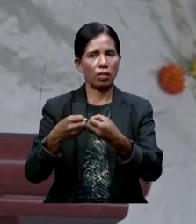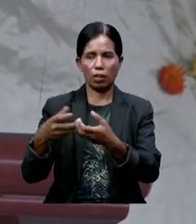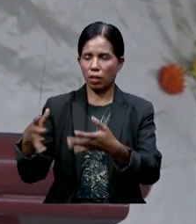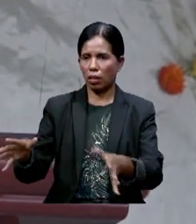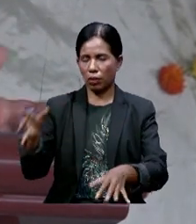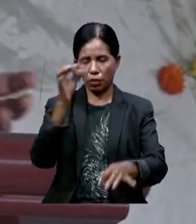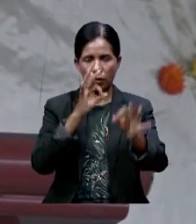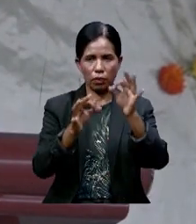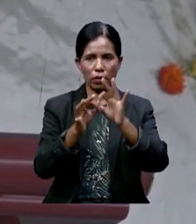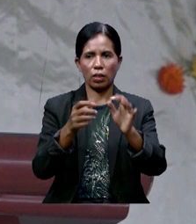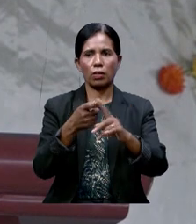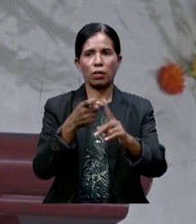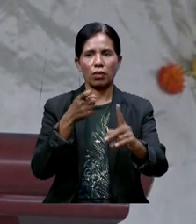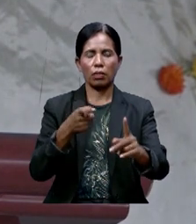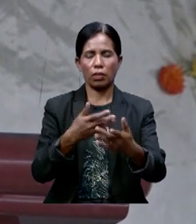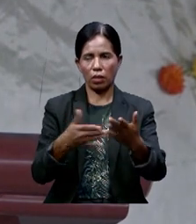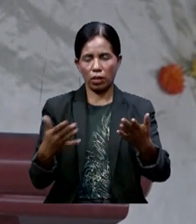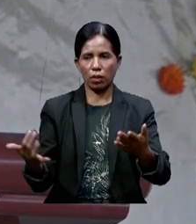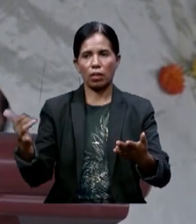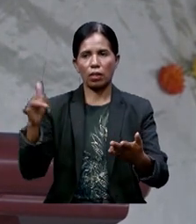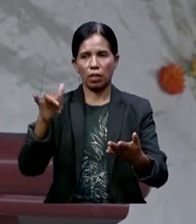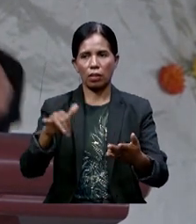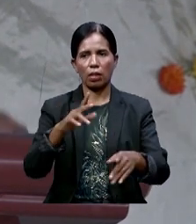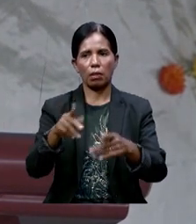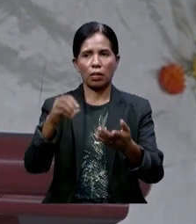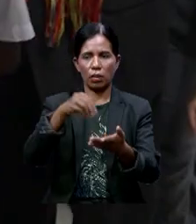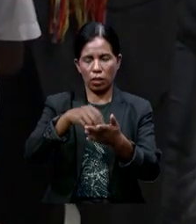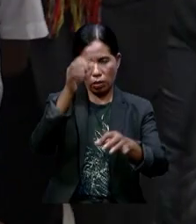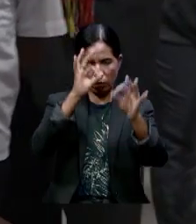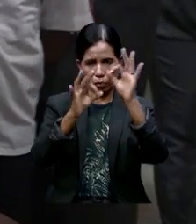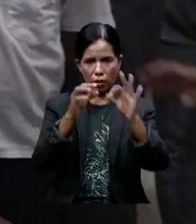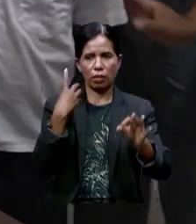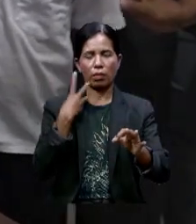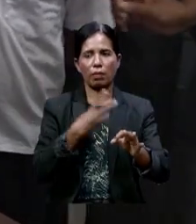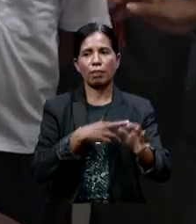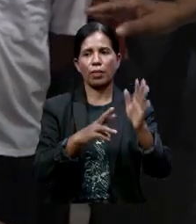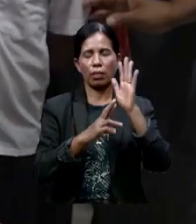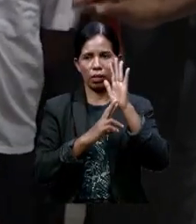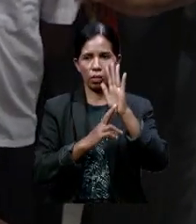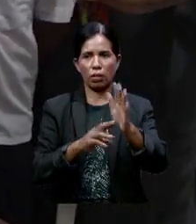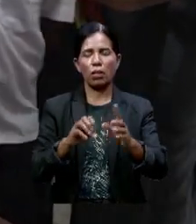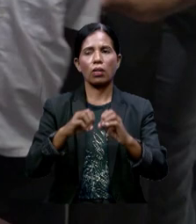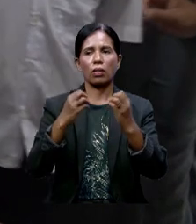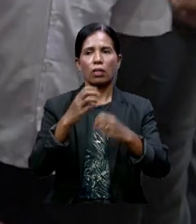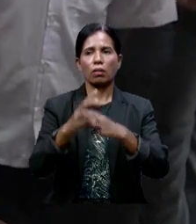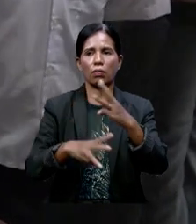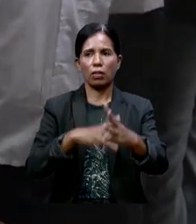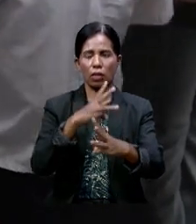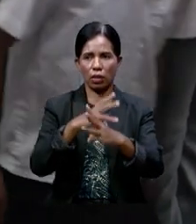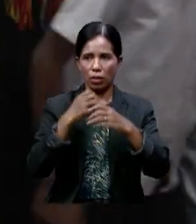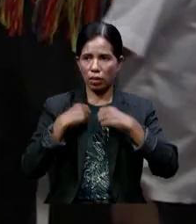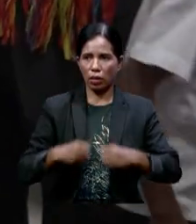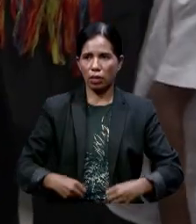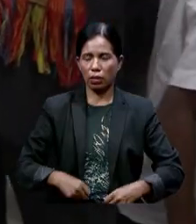confiança ba san se de bema e ma tal fiera na baita. Representante Organização Mundial Saúde e Timor